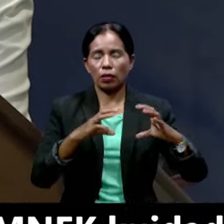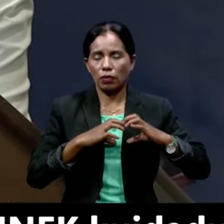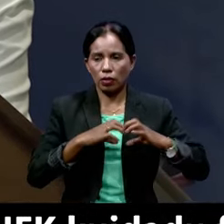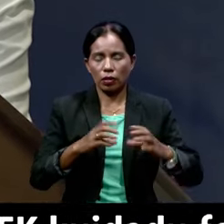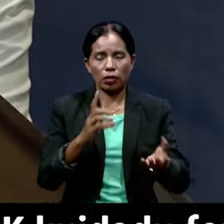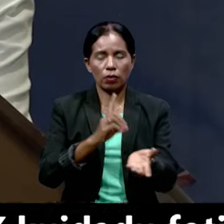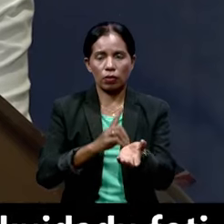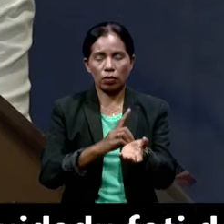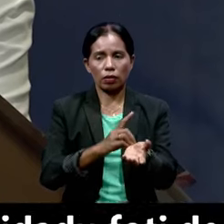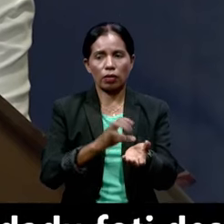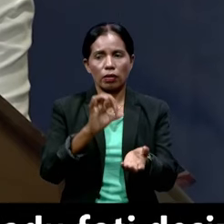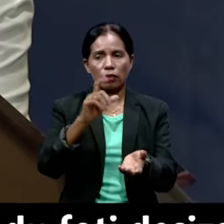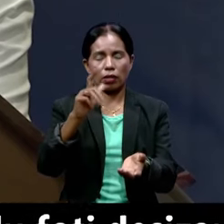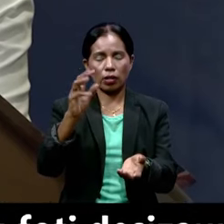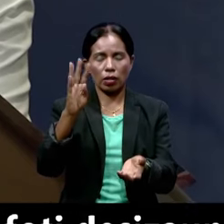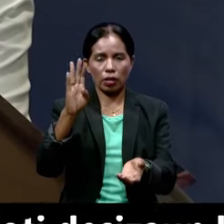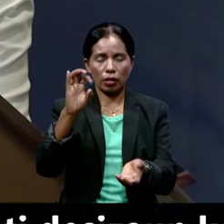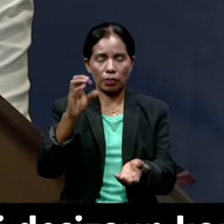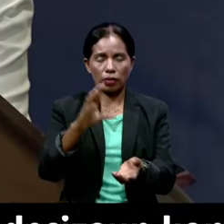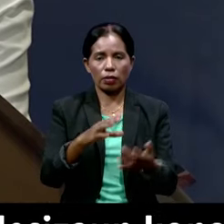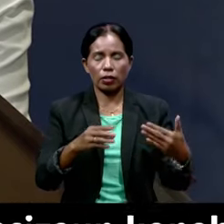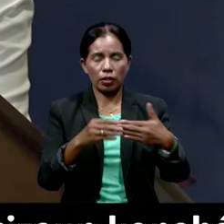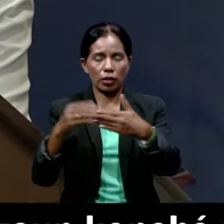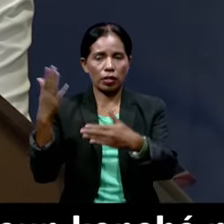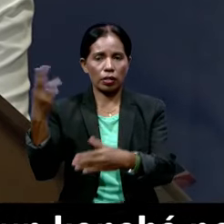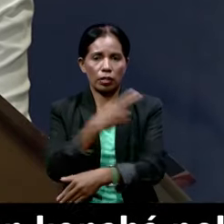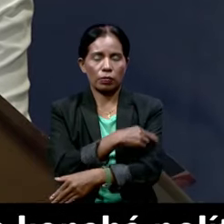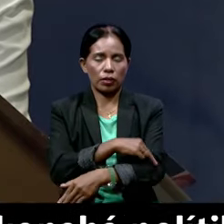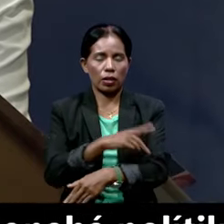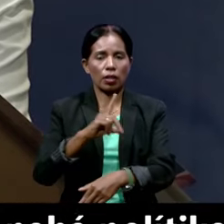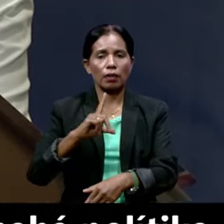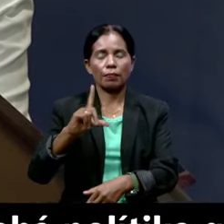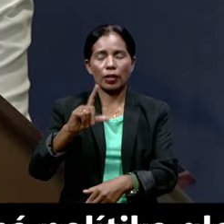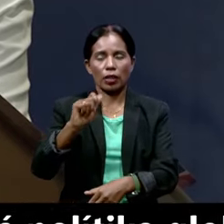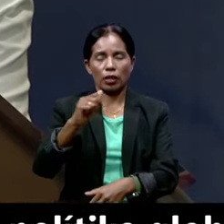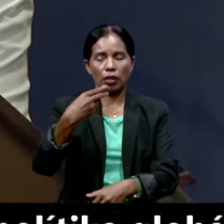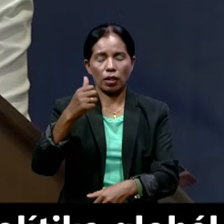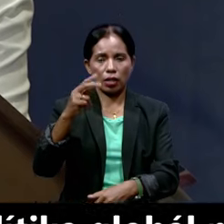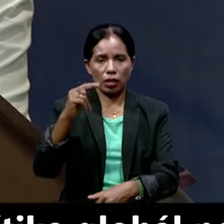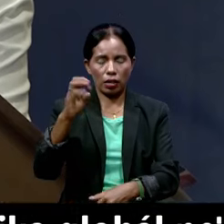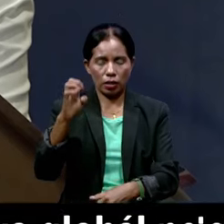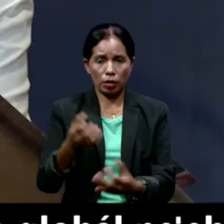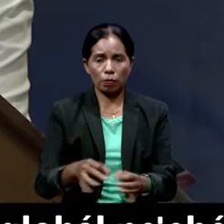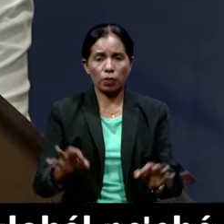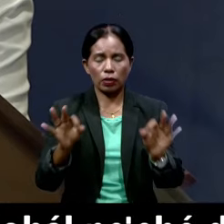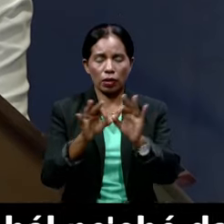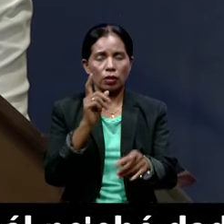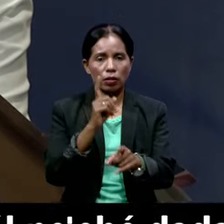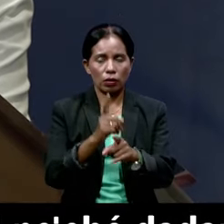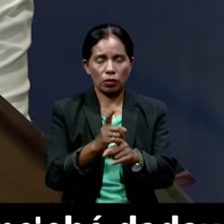o hospital Alahane. É importante ter isso, ao rei que está empurrada pelo fator na